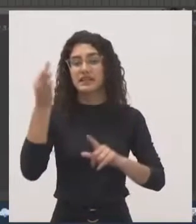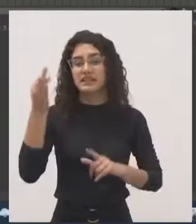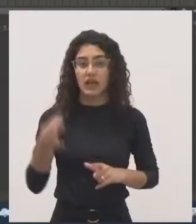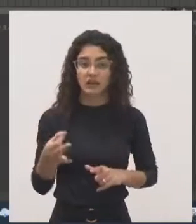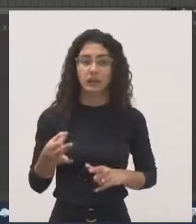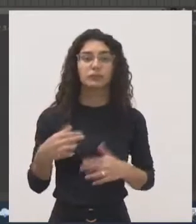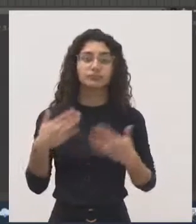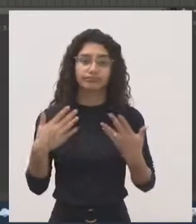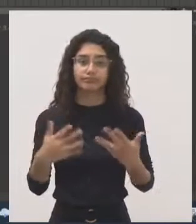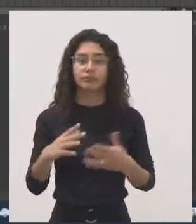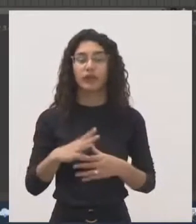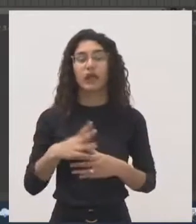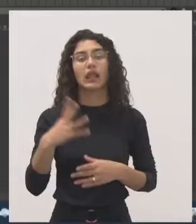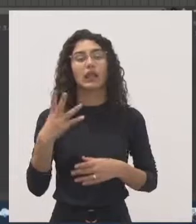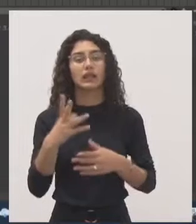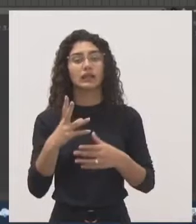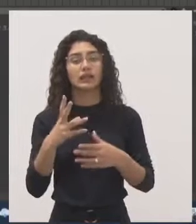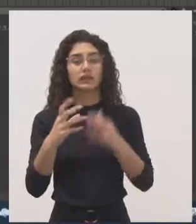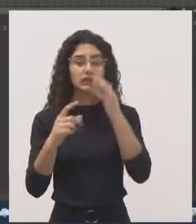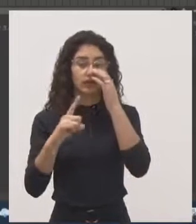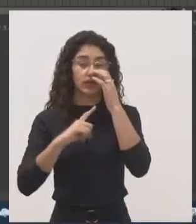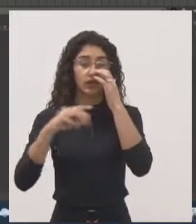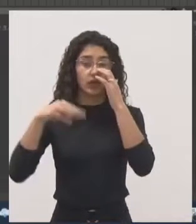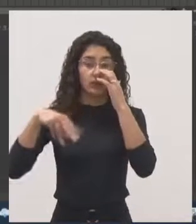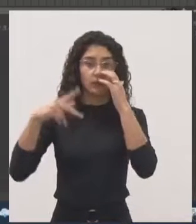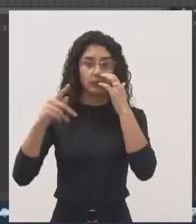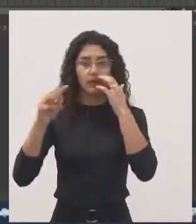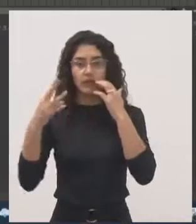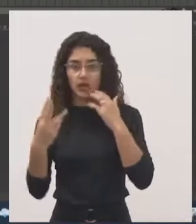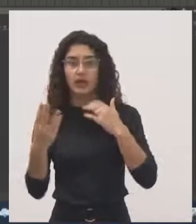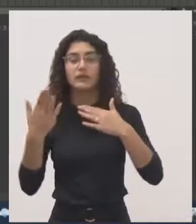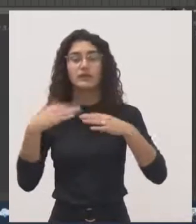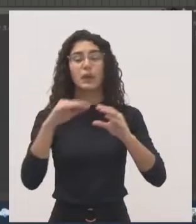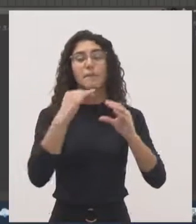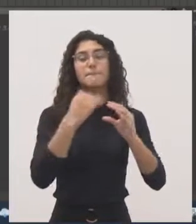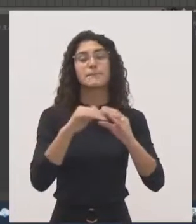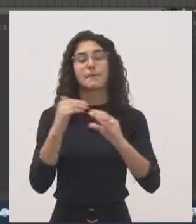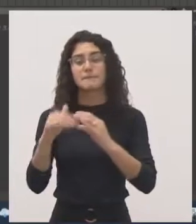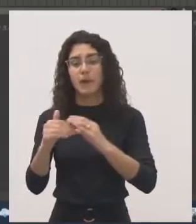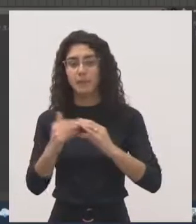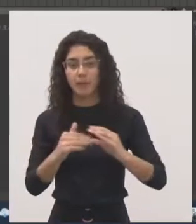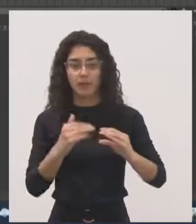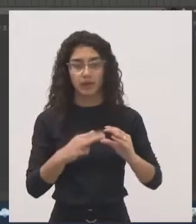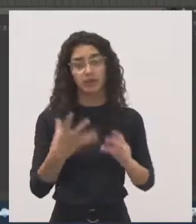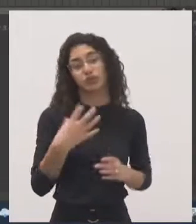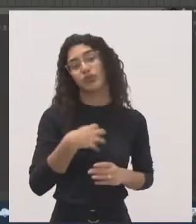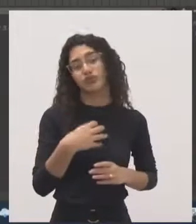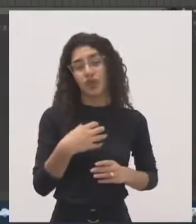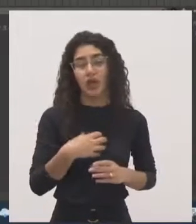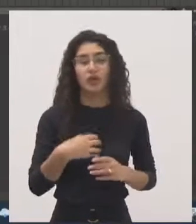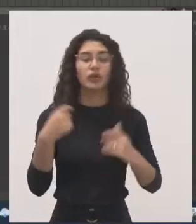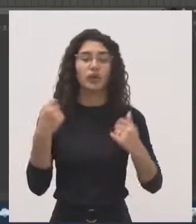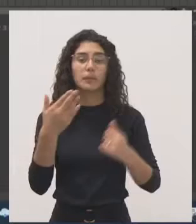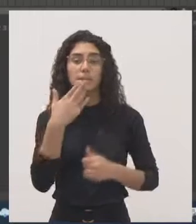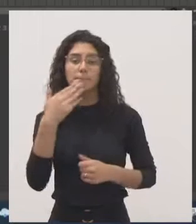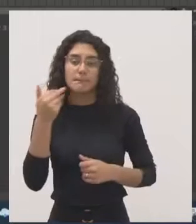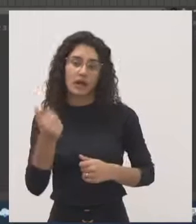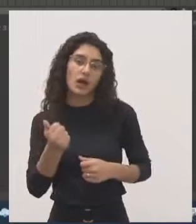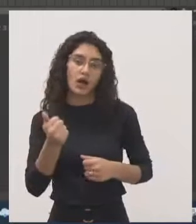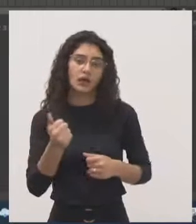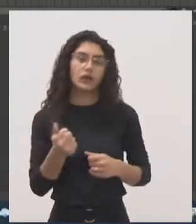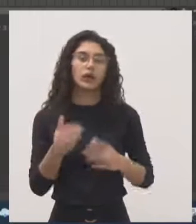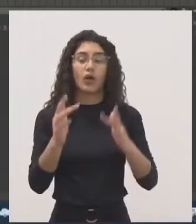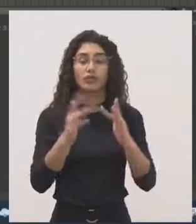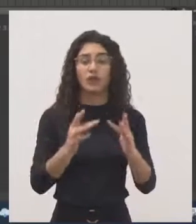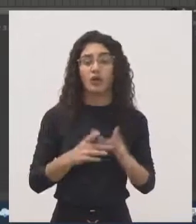mostrou, ele salva em MP3 ou uma outra extensão e você manda, encaminha da forma que você achar melhor, que você tiver contato